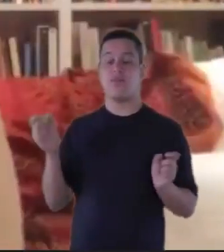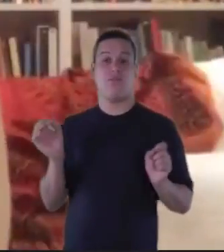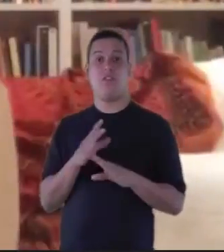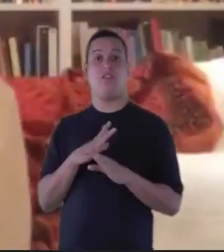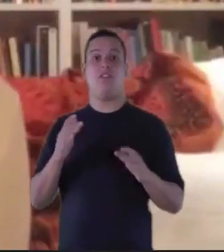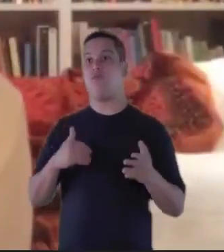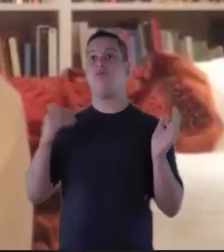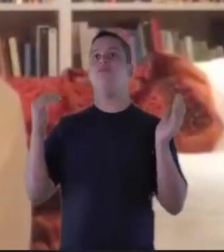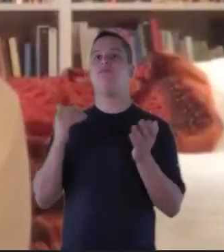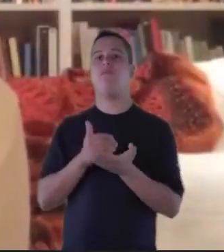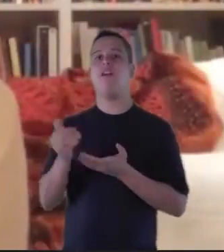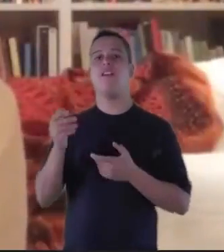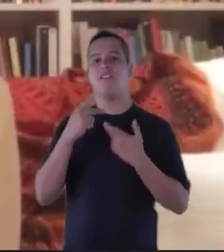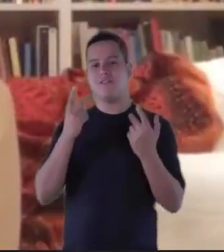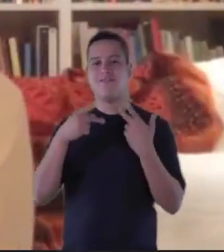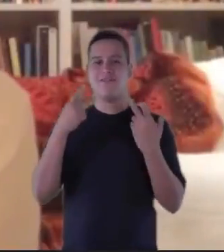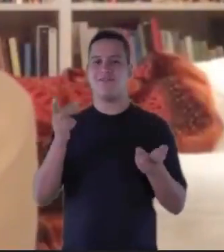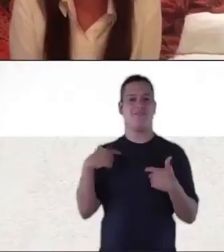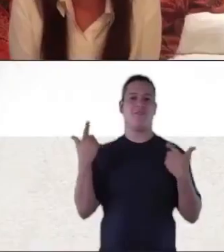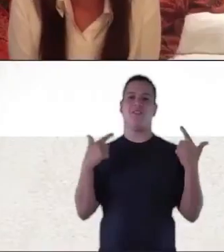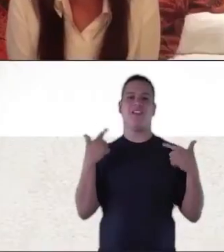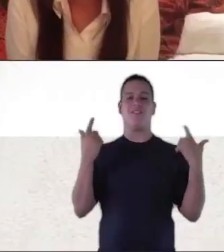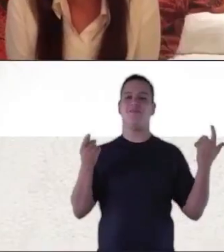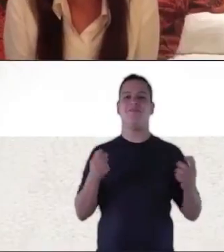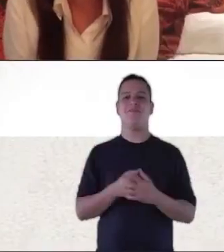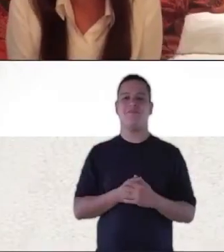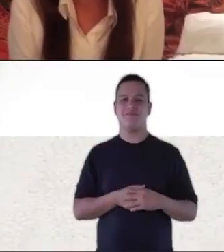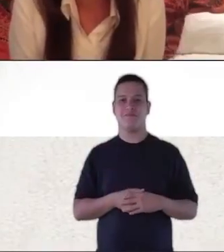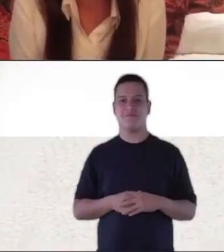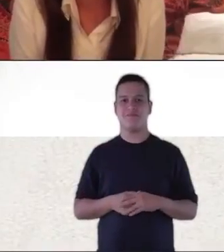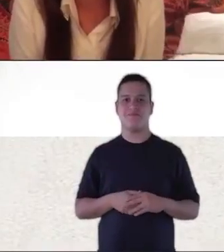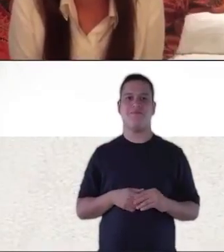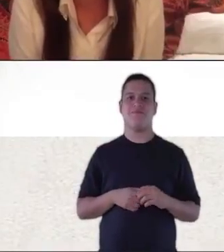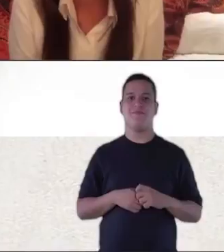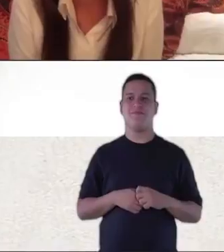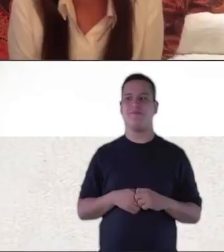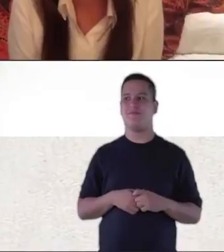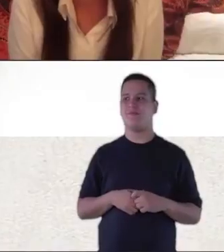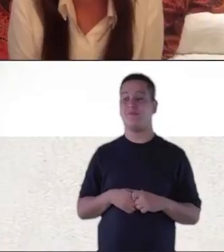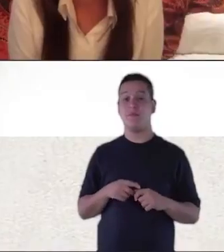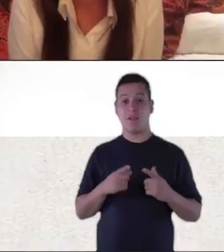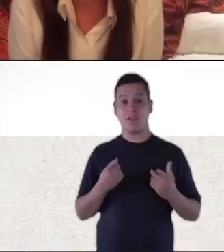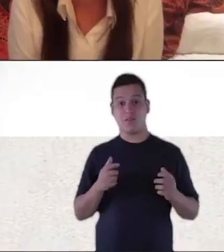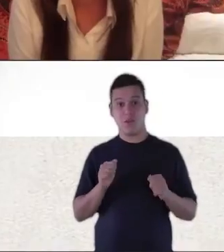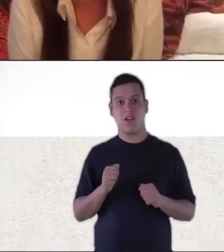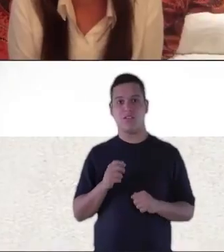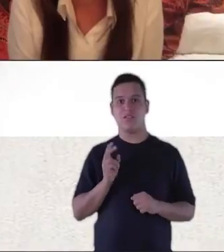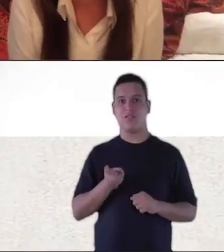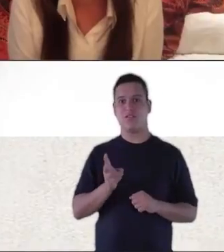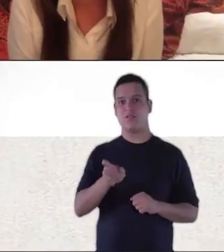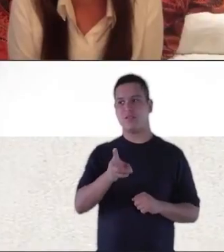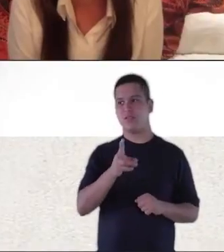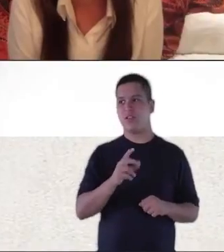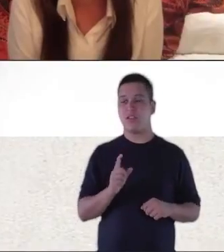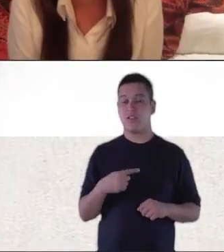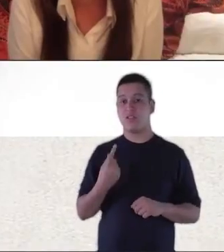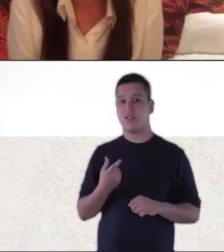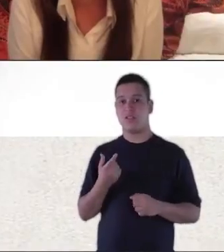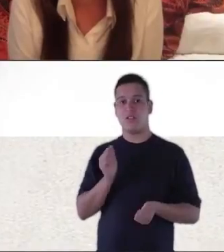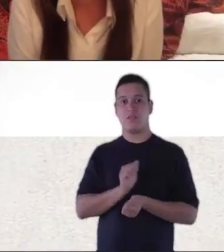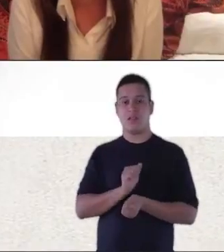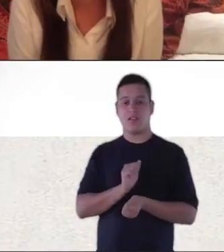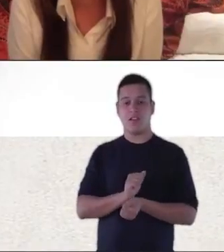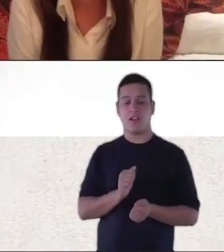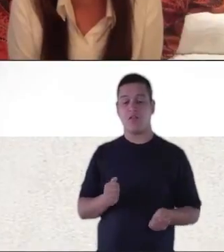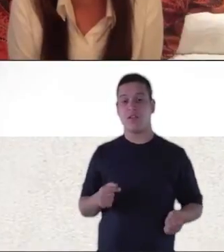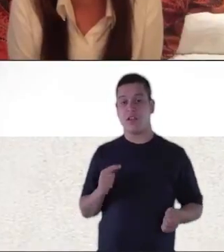saio falando, sabe? Dou uma pirada. Mas, ô Tony, continua. Nós interrompemos, quer dizer, alguém interrompeu,